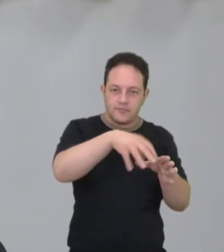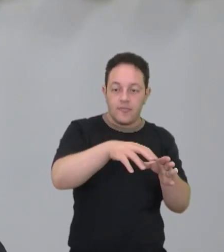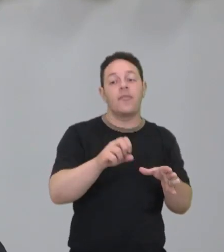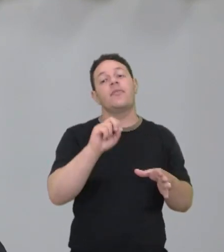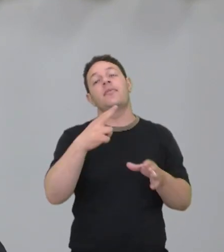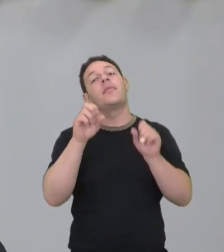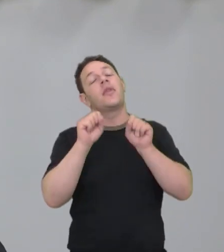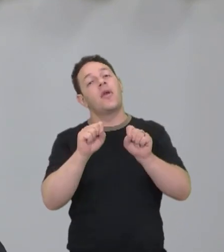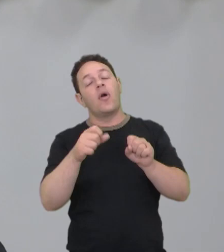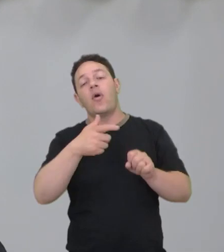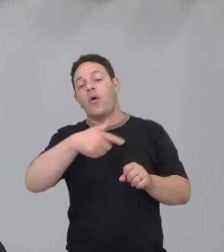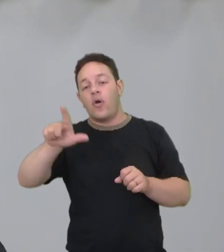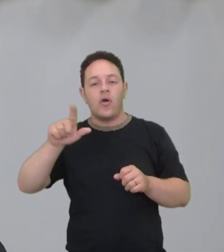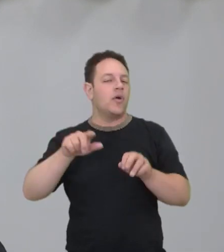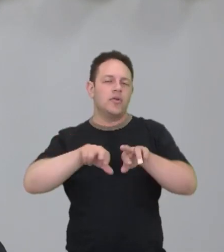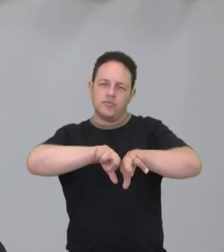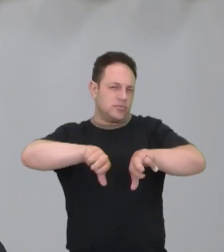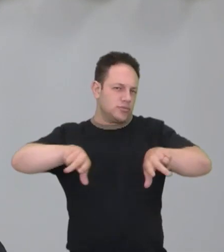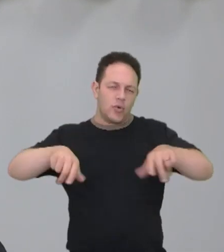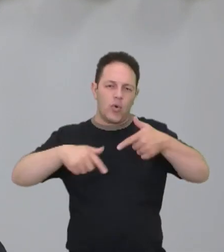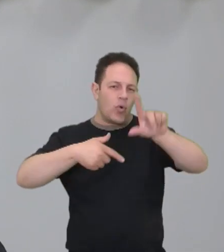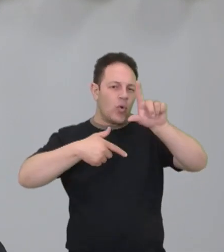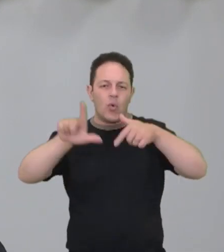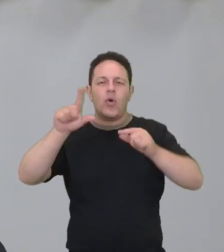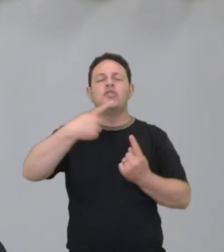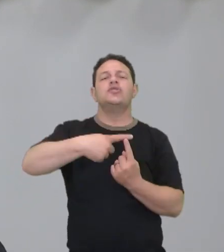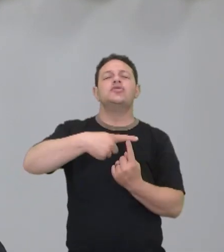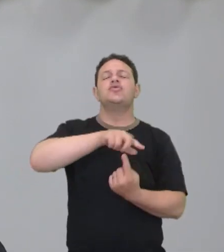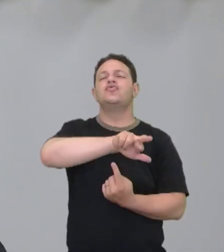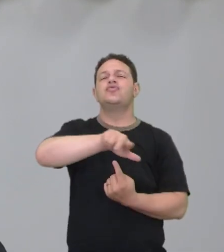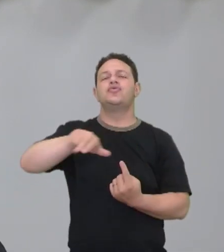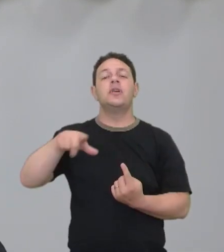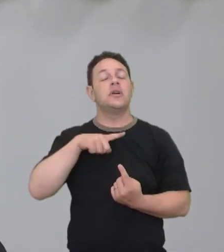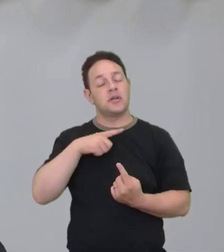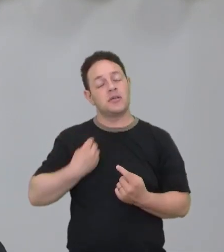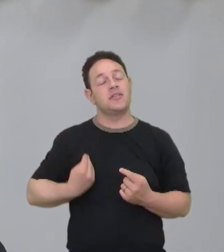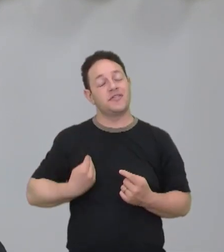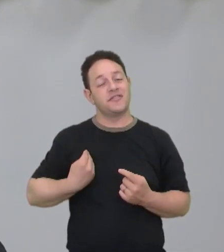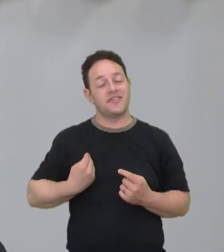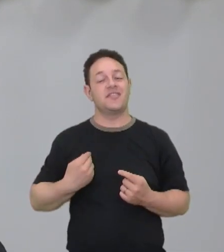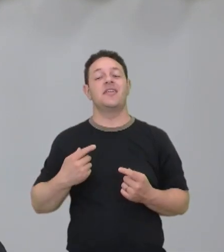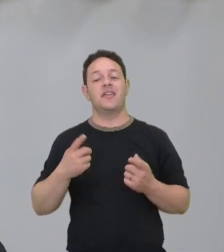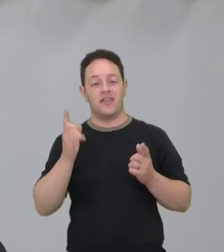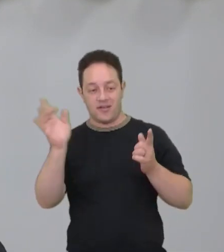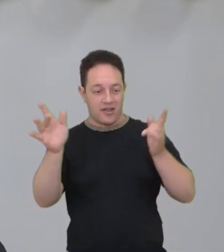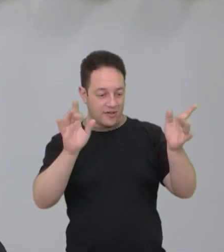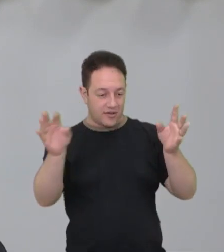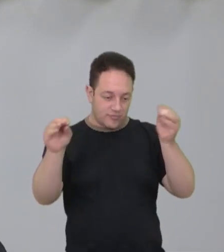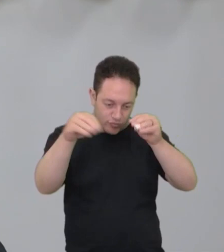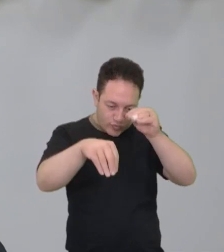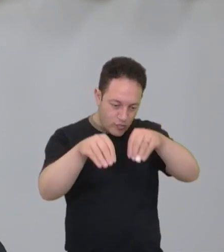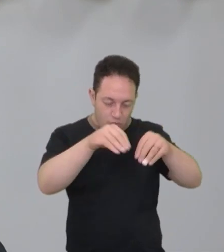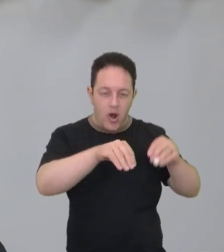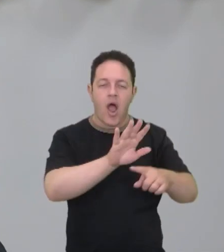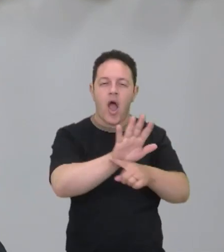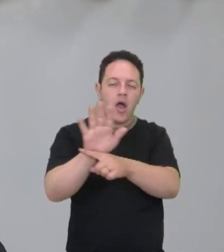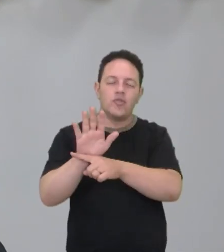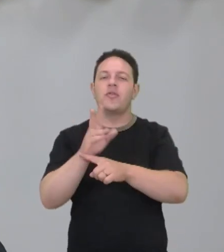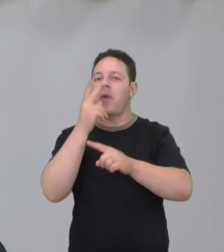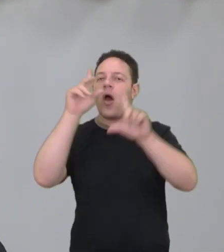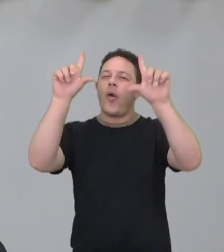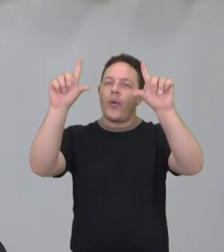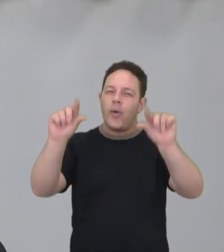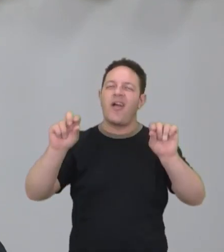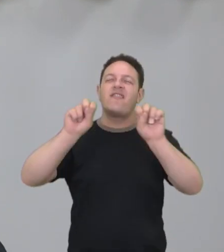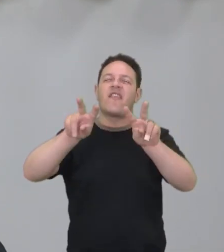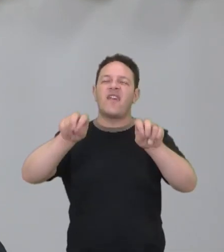aí, olha, substâncias dos mais variados tipos que estão presentes, então, dentro de um organismo.